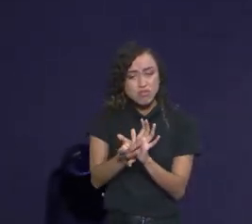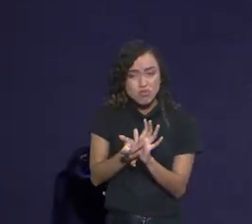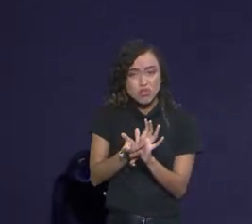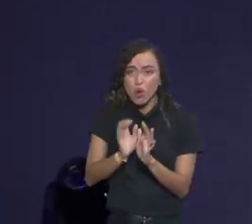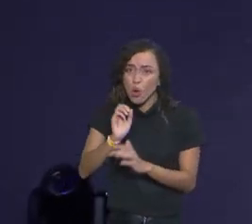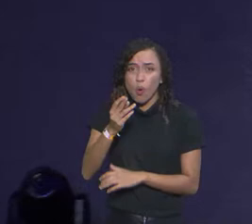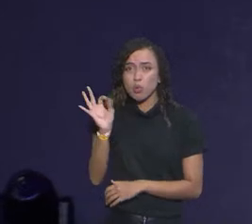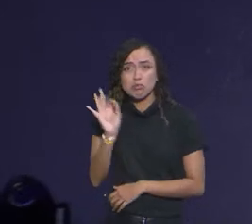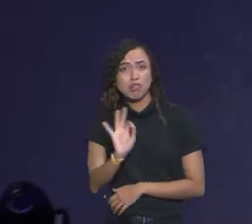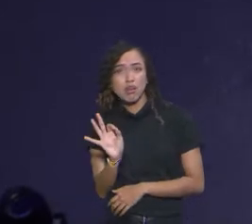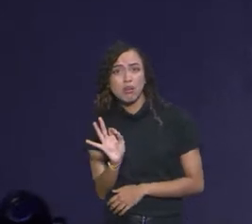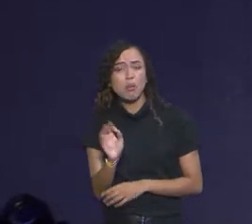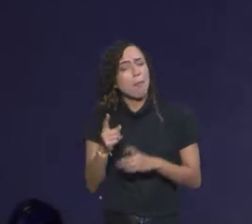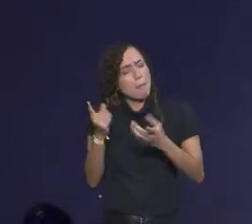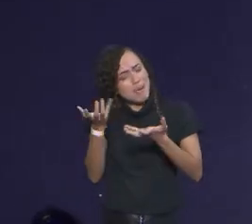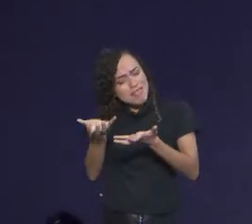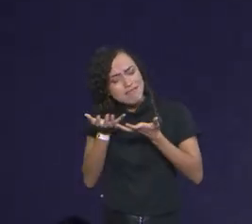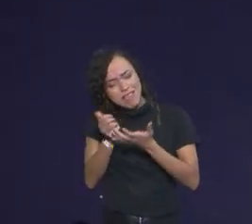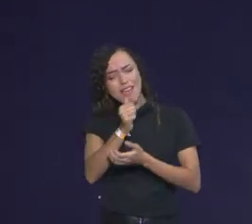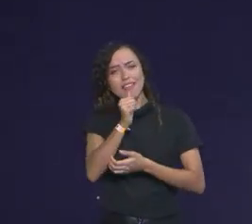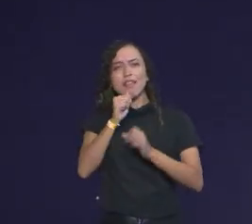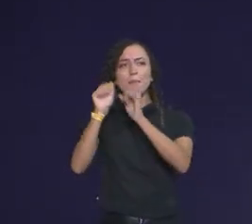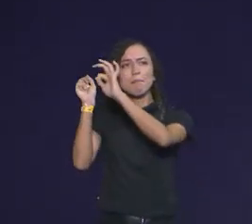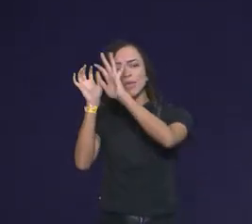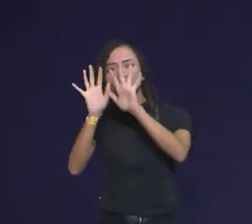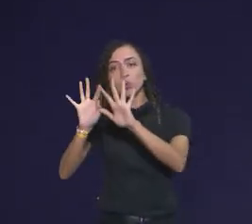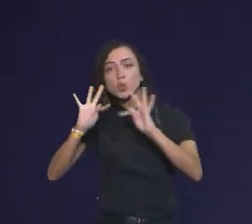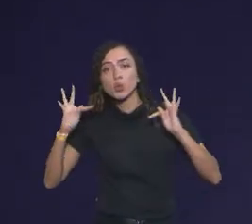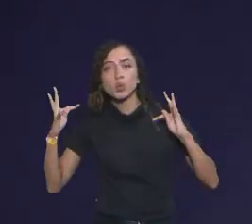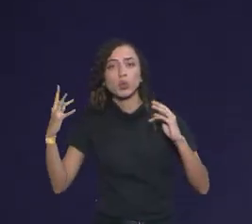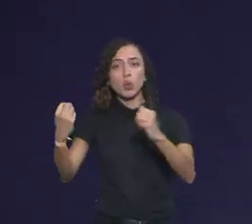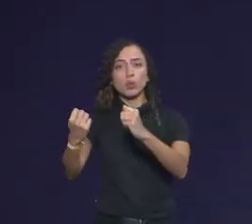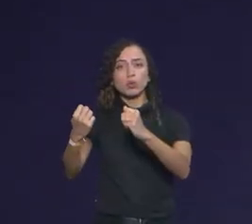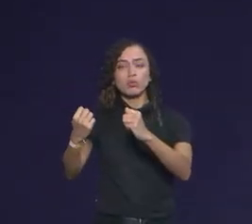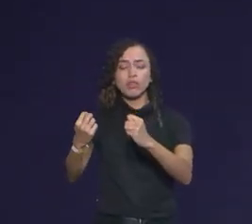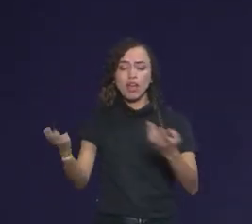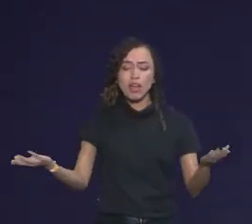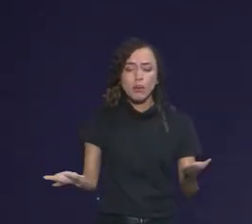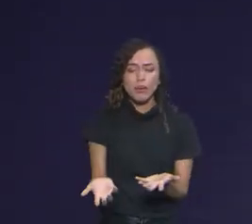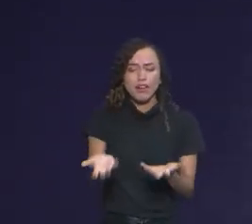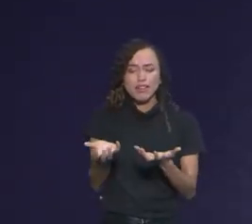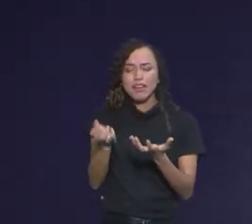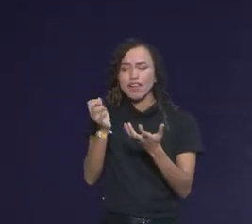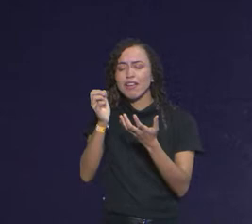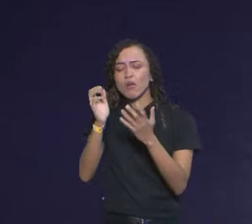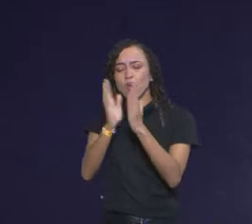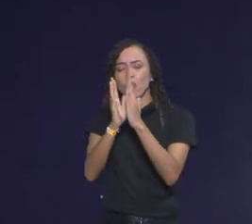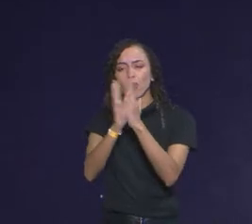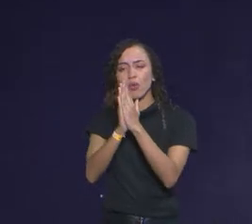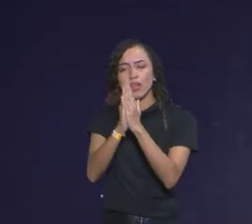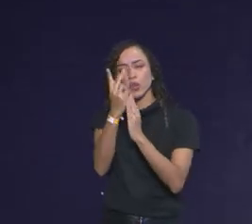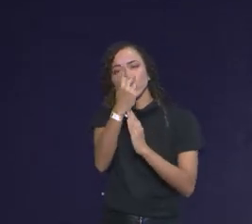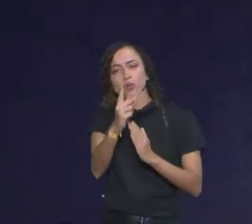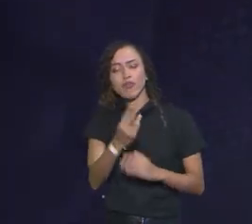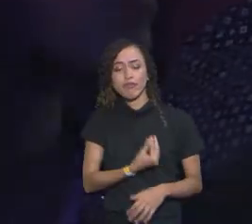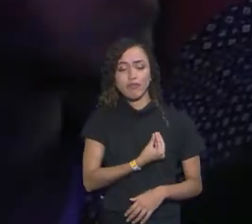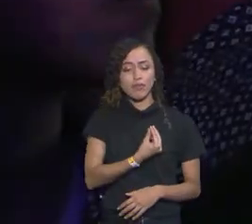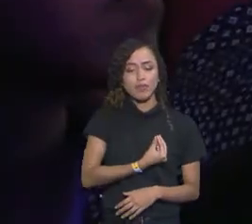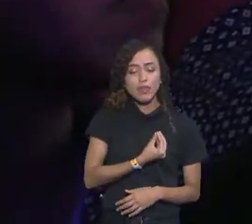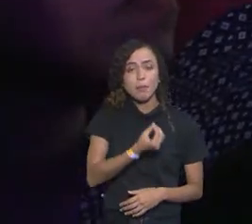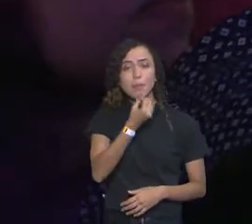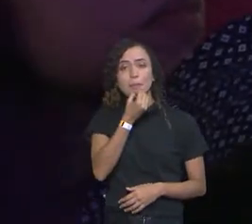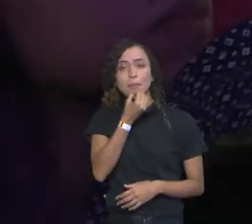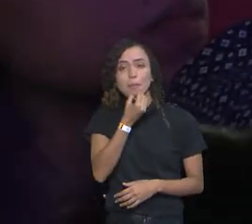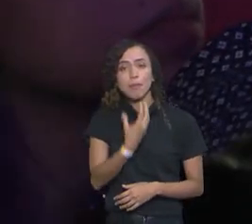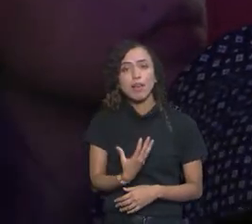ou não ele quer te abençoar e eu quero ministrar sobre a sua vida a benção sobre a sua casa